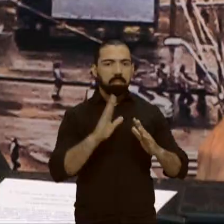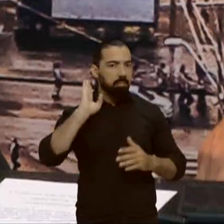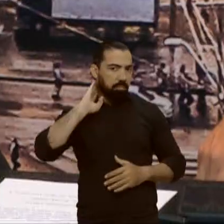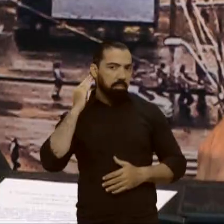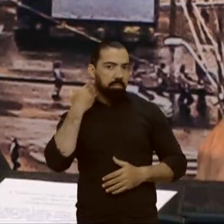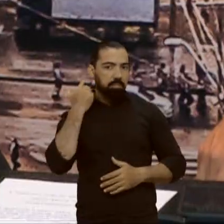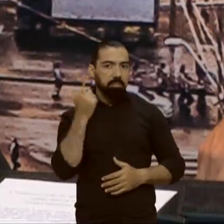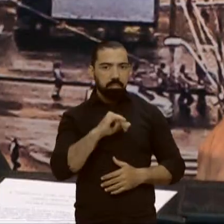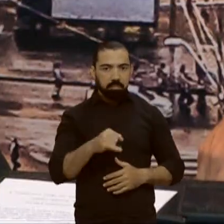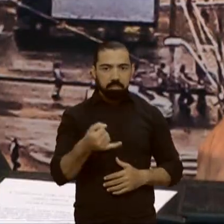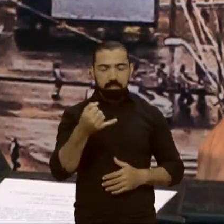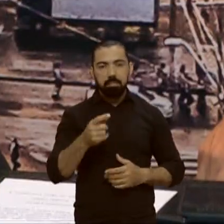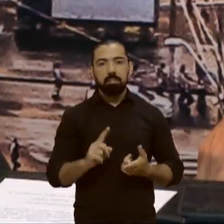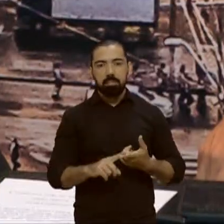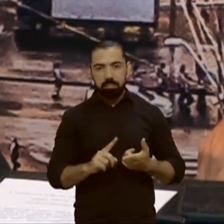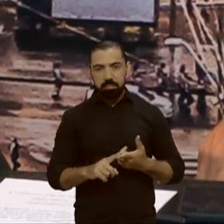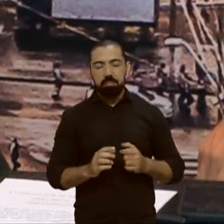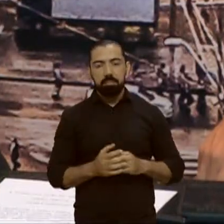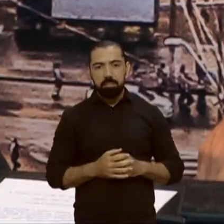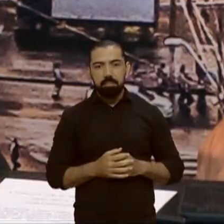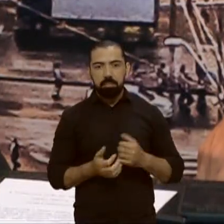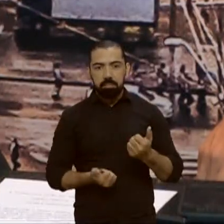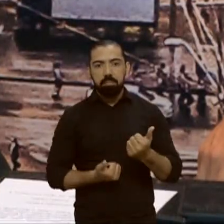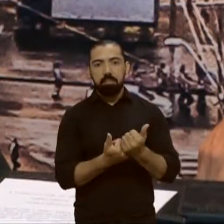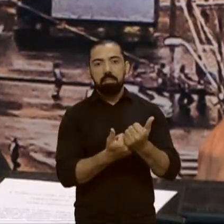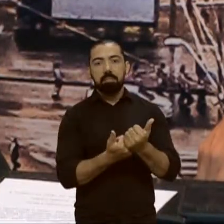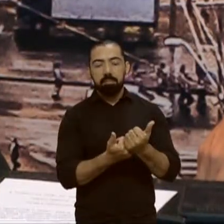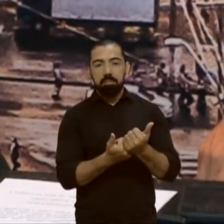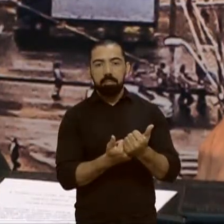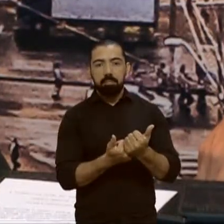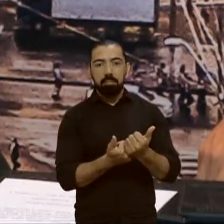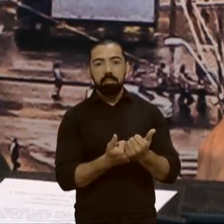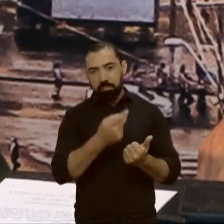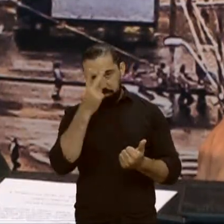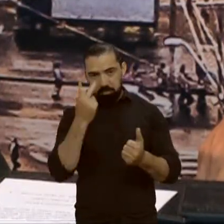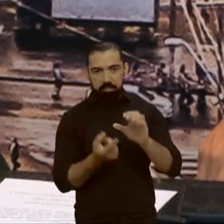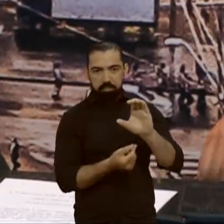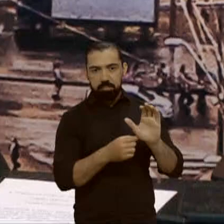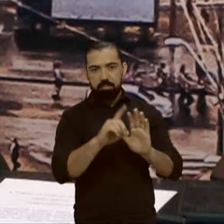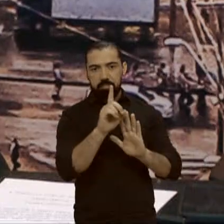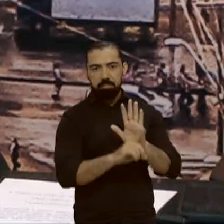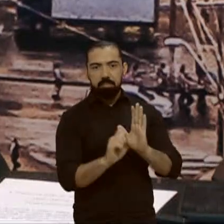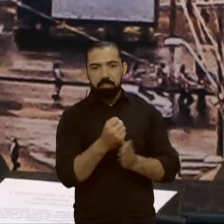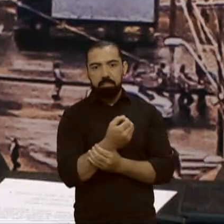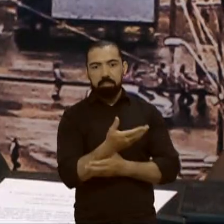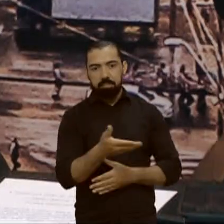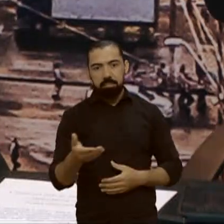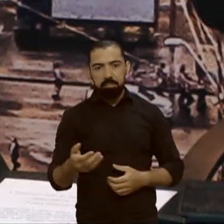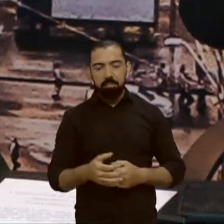essa possibilidade de dar esse aparelho que possa salvaguardar os direitos do consumidor.